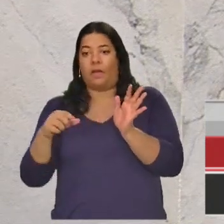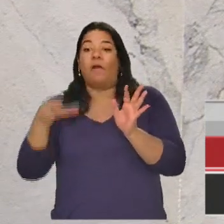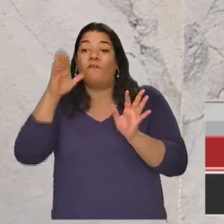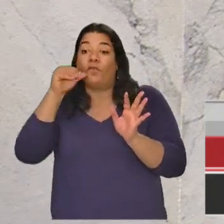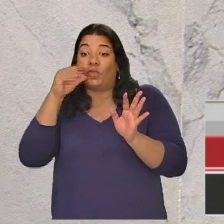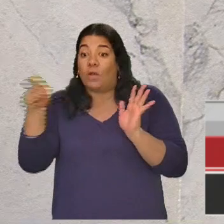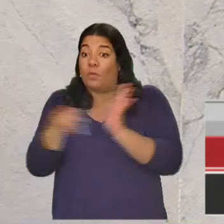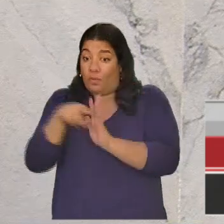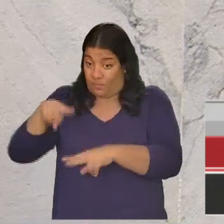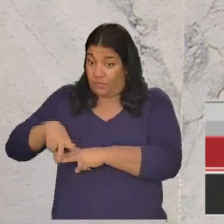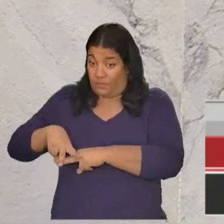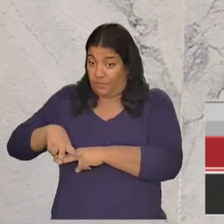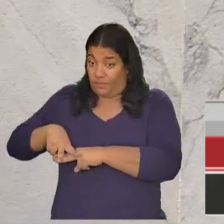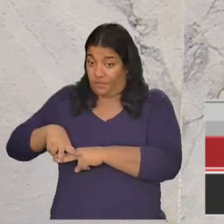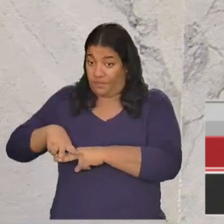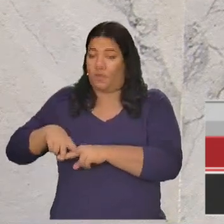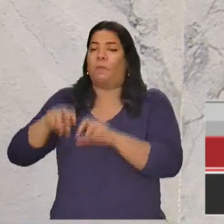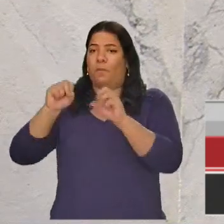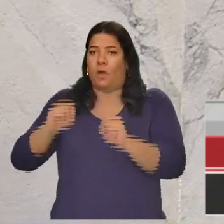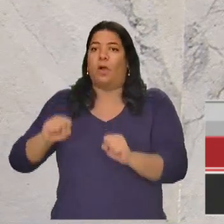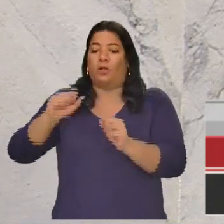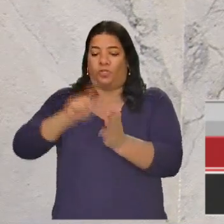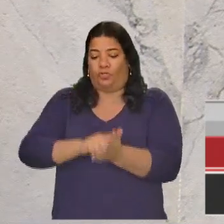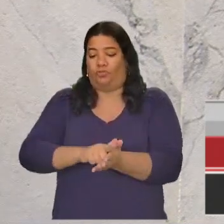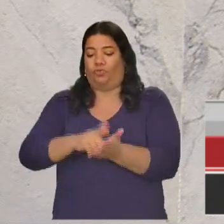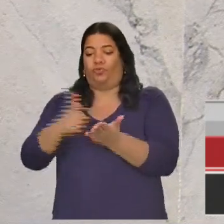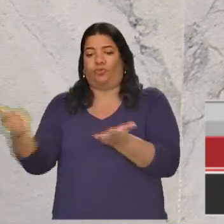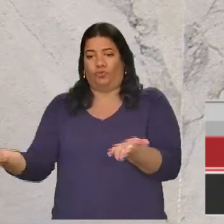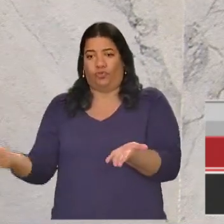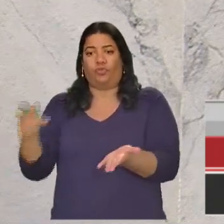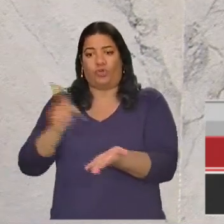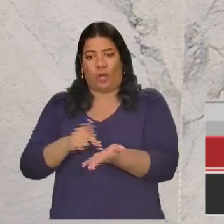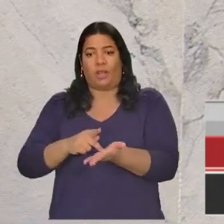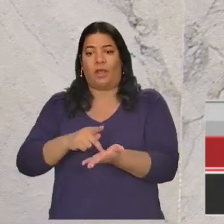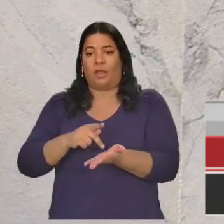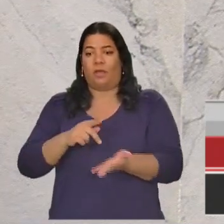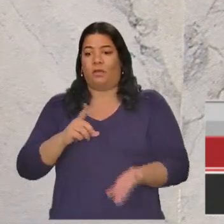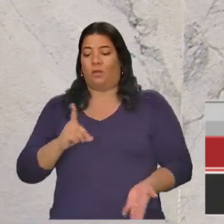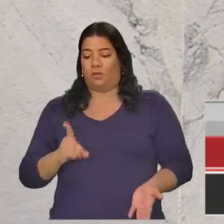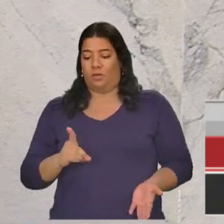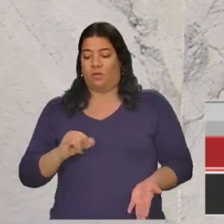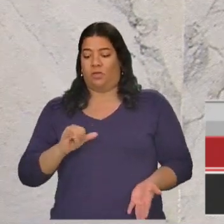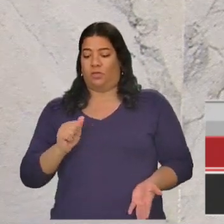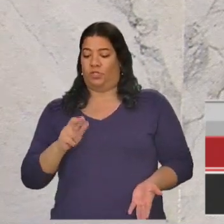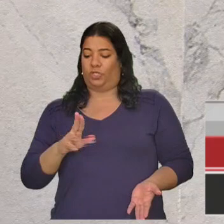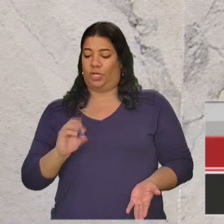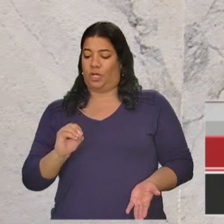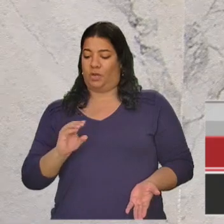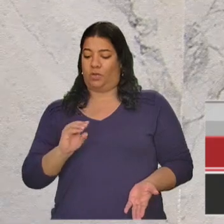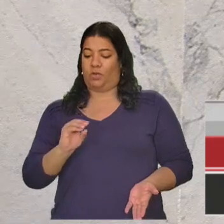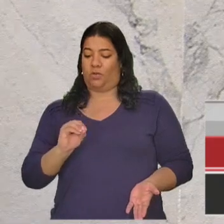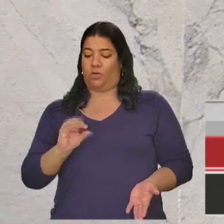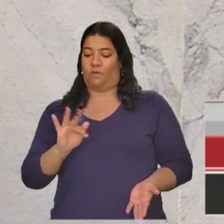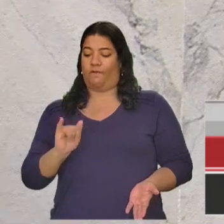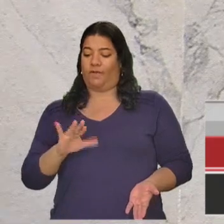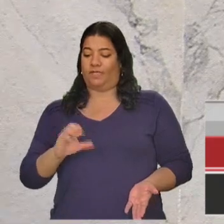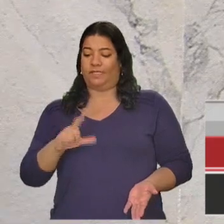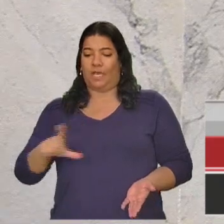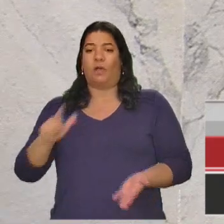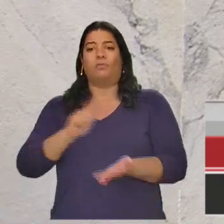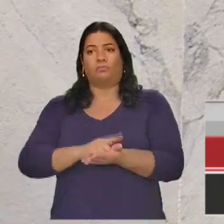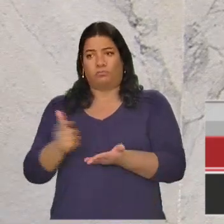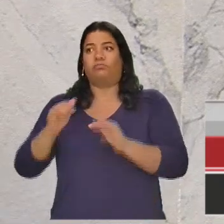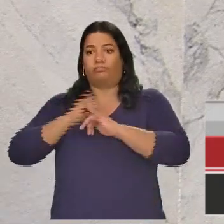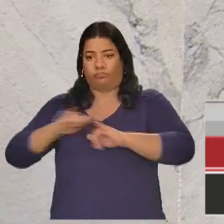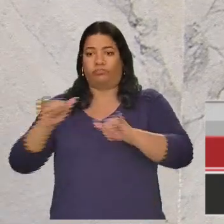seja publicada no diário oficial para que a população saiba qual é a situação dos nossos servidores e tem